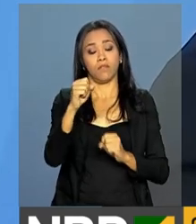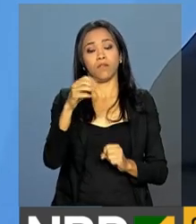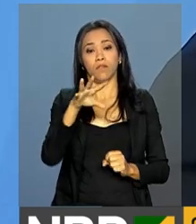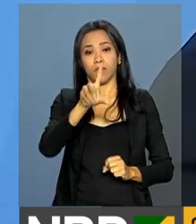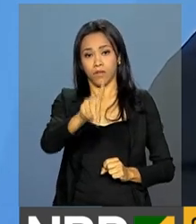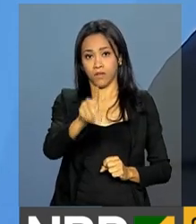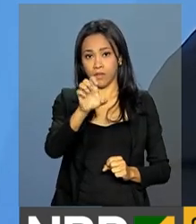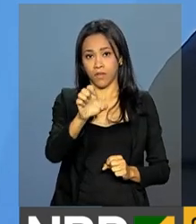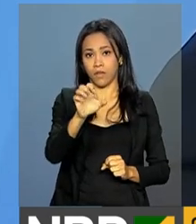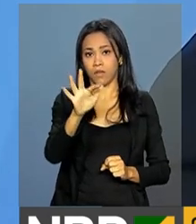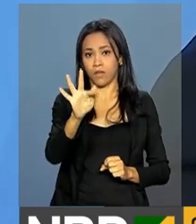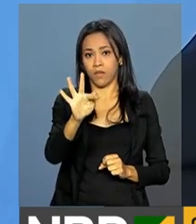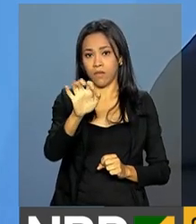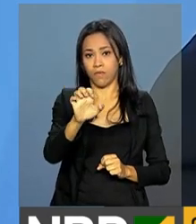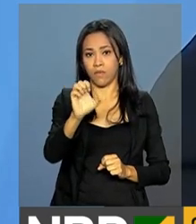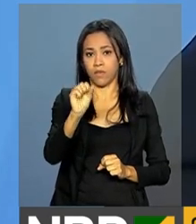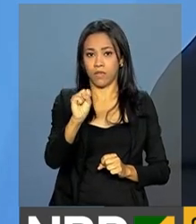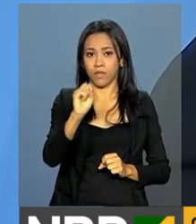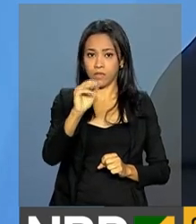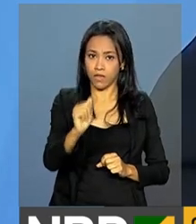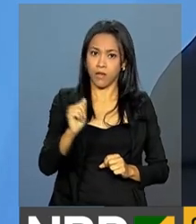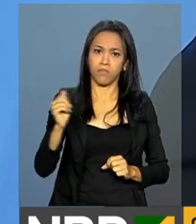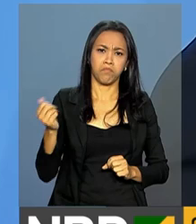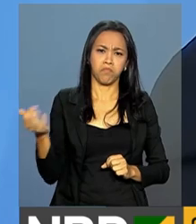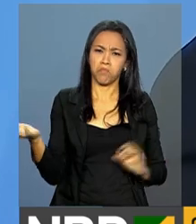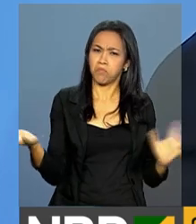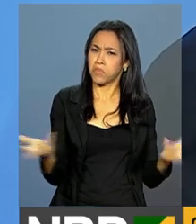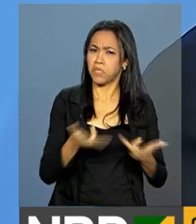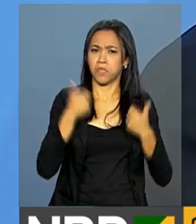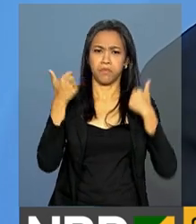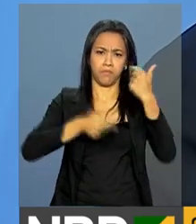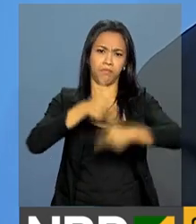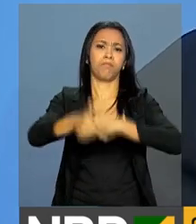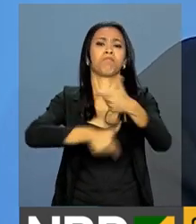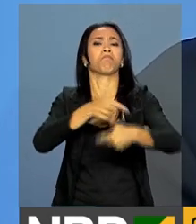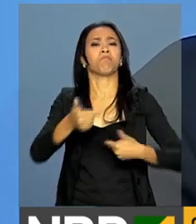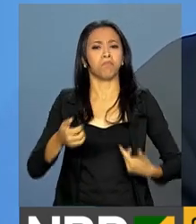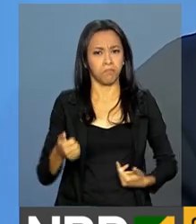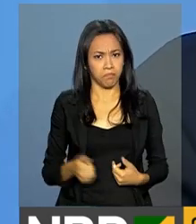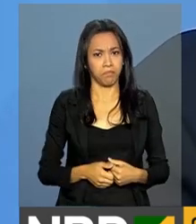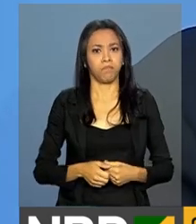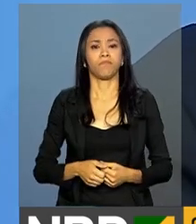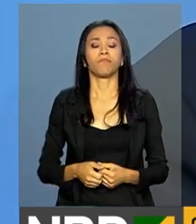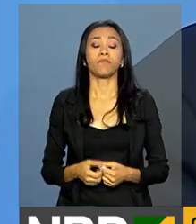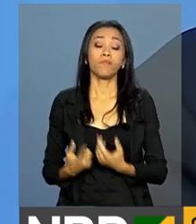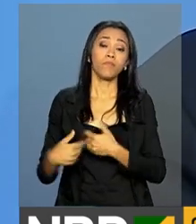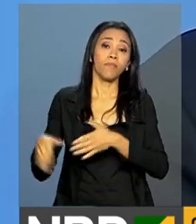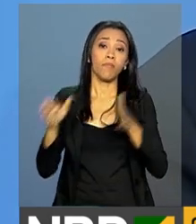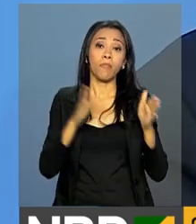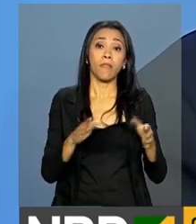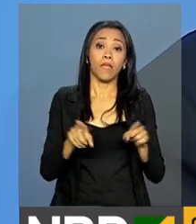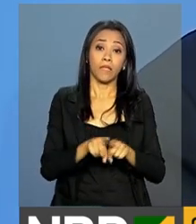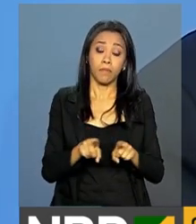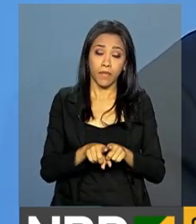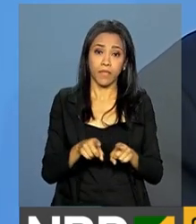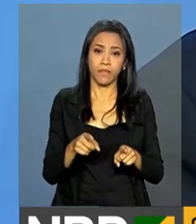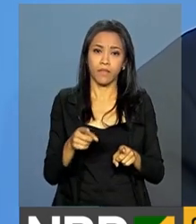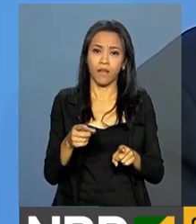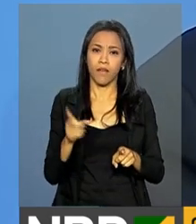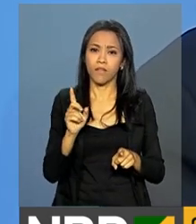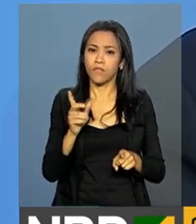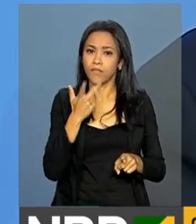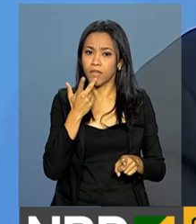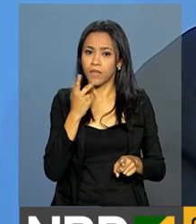uma colaboração extraordinária, não é? Uma colaboração extraordinária. Aliás, convenhamos até, de uma maneira até